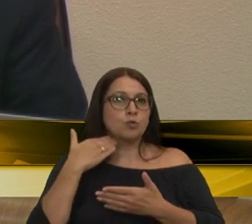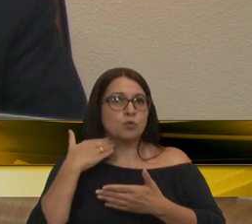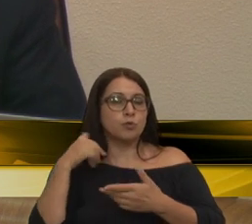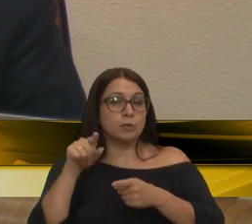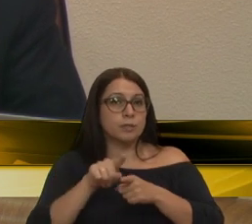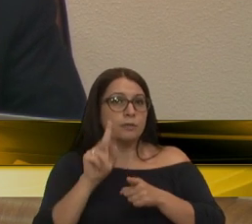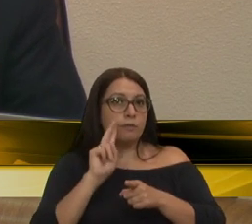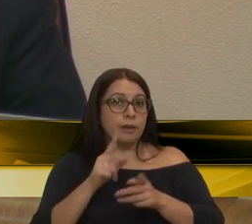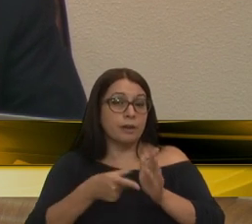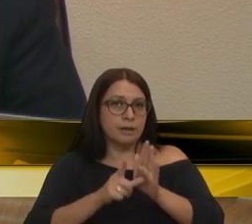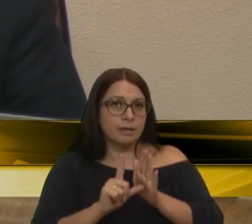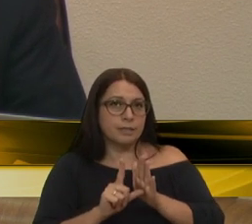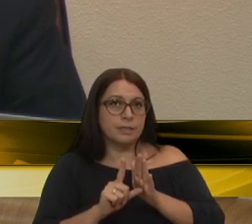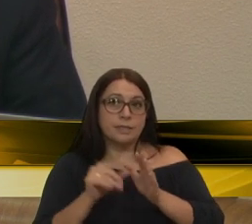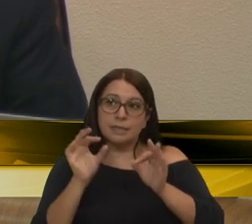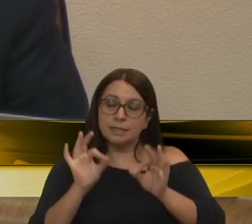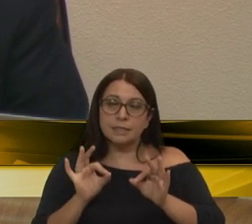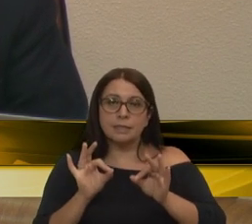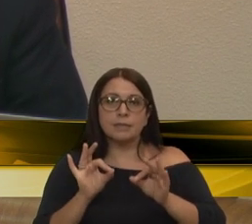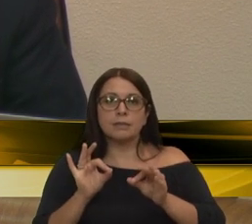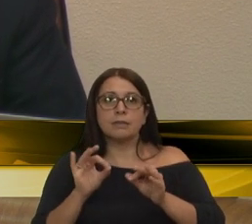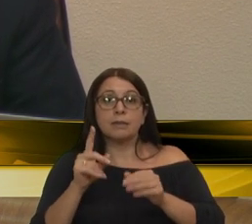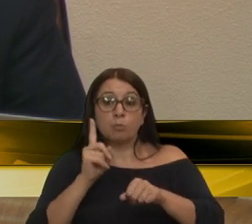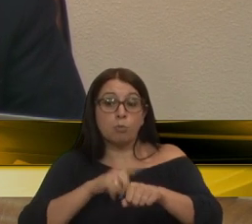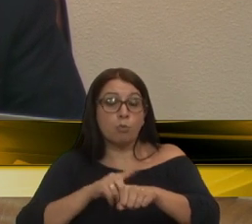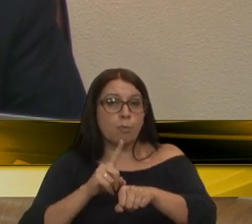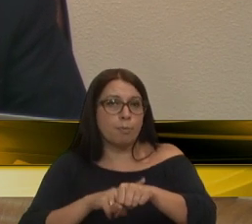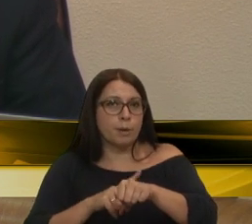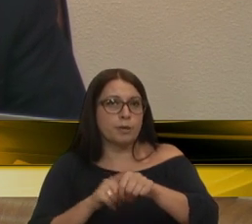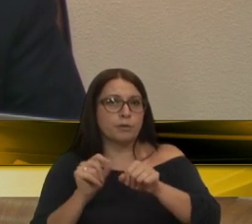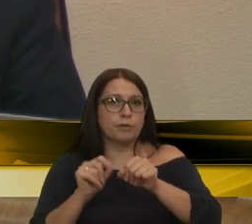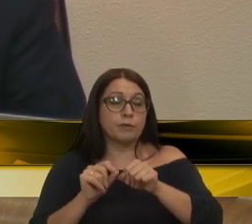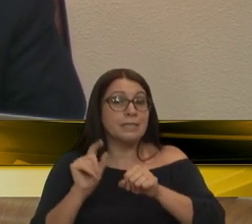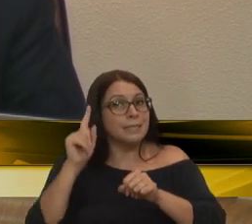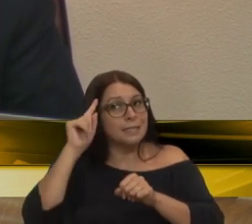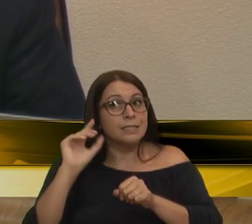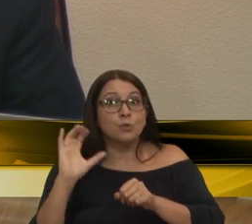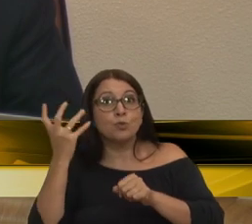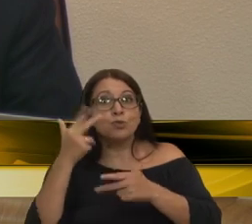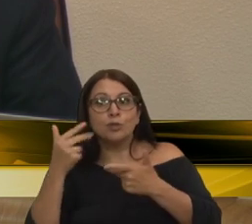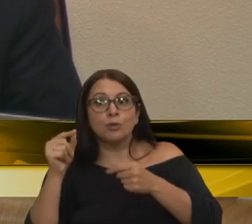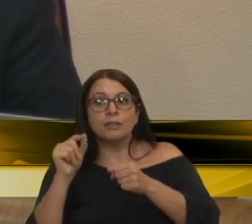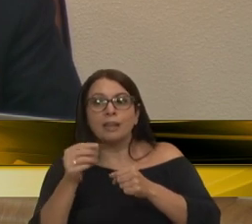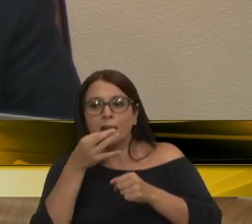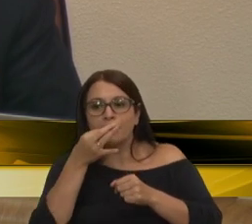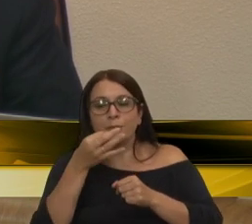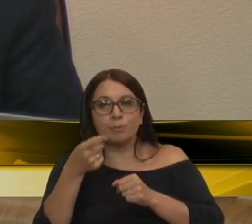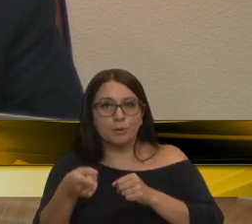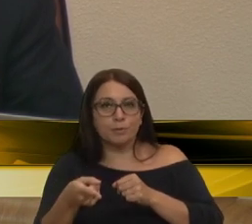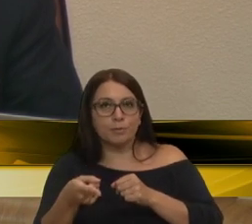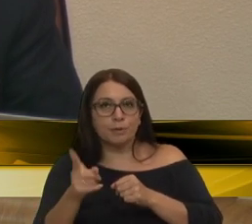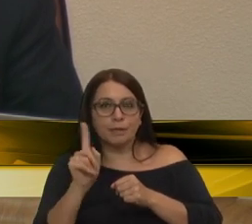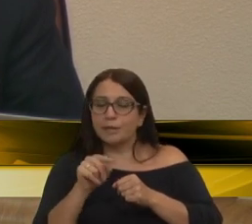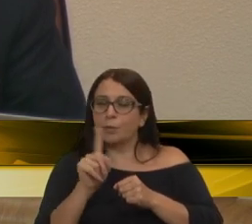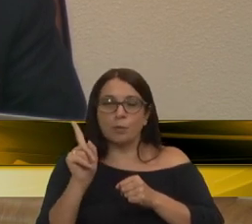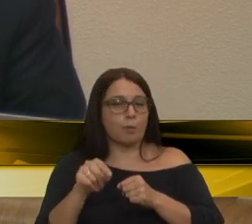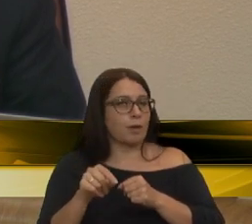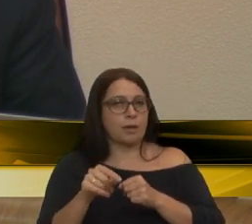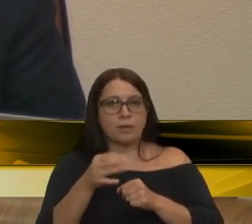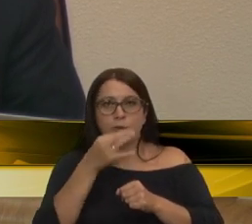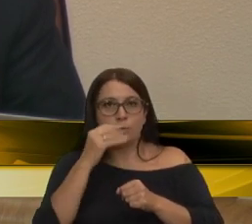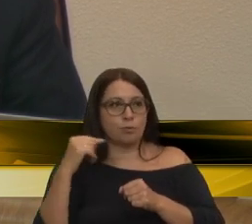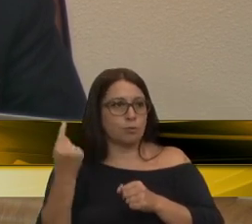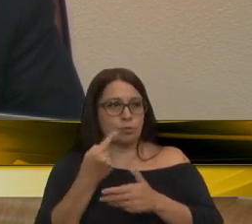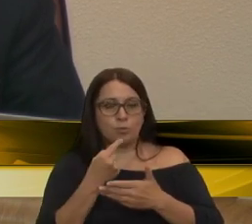tutela, deve estar em condição de, naquele momento, praticamente decidir a controvérsia. E não é essa a hipótese dos